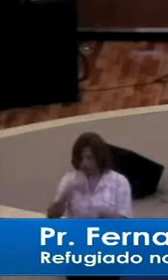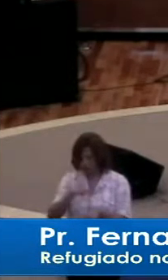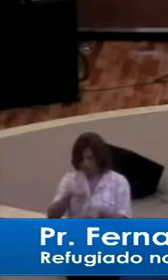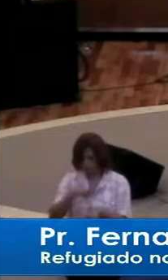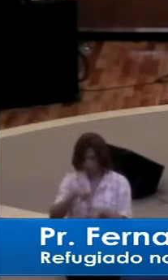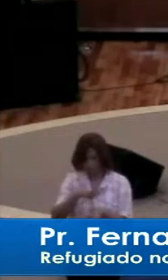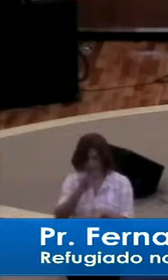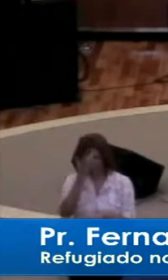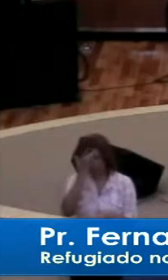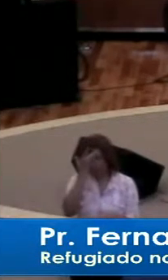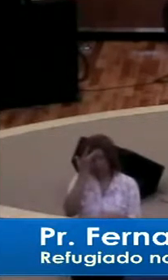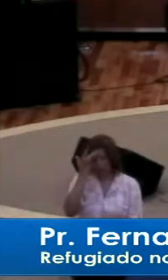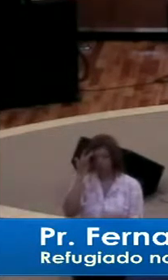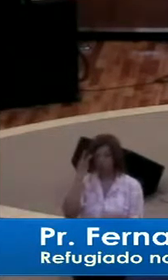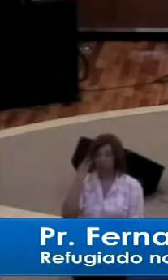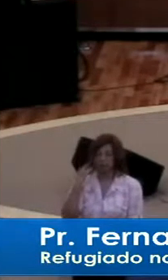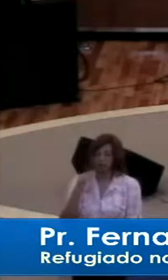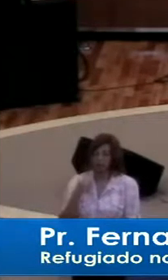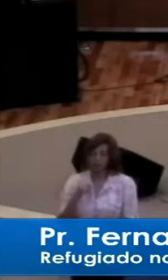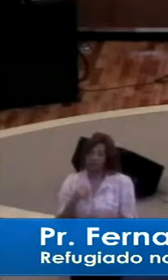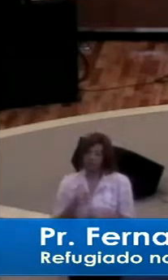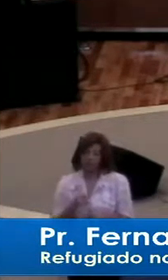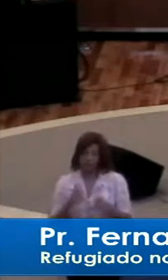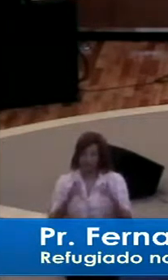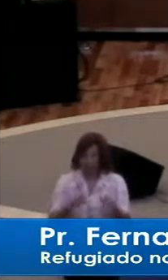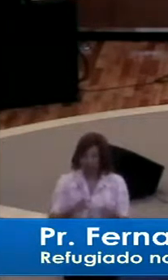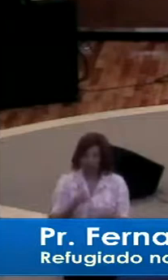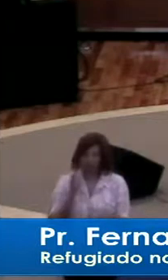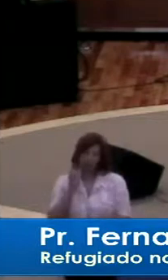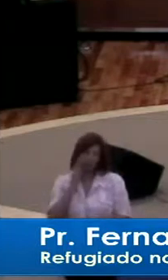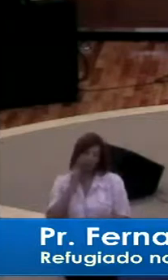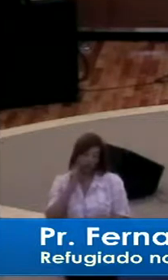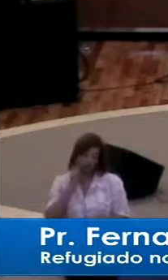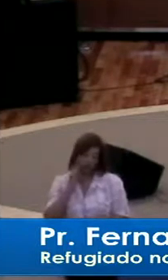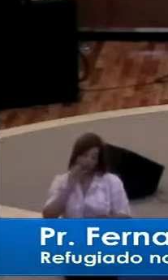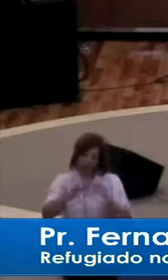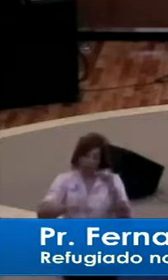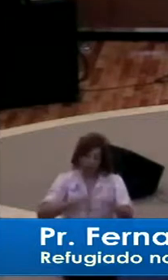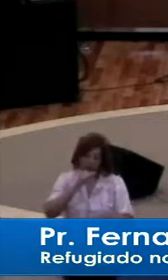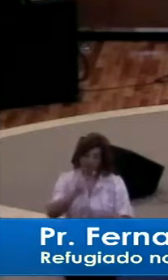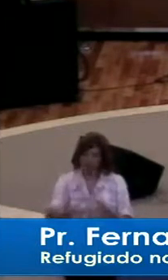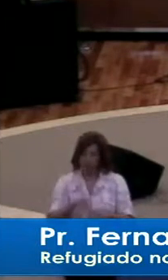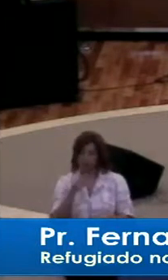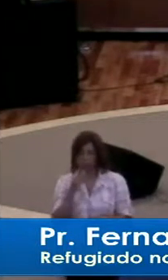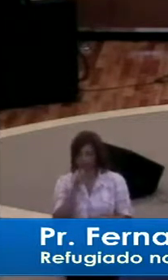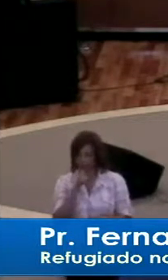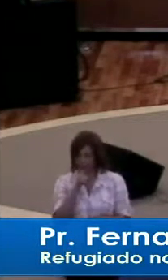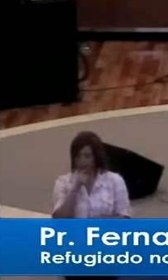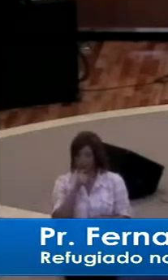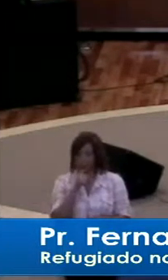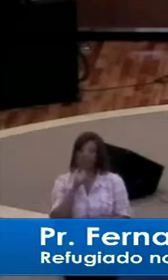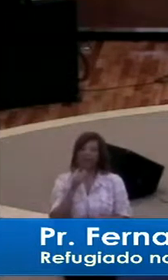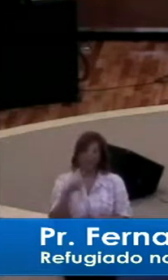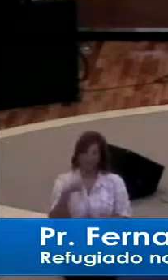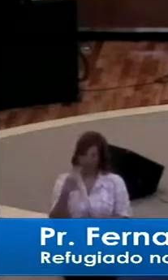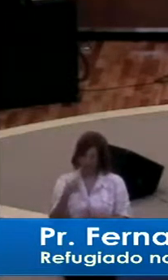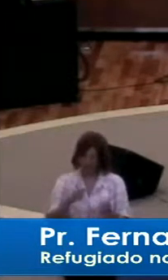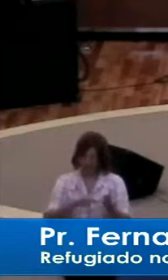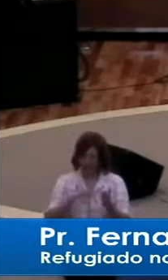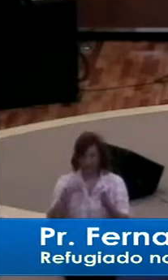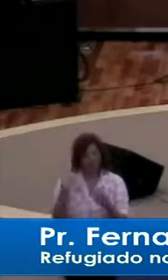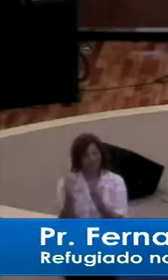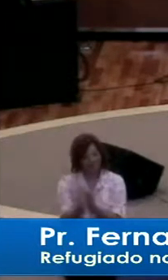sabe, a transformar água em vinho. Foi lá que ele aprendeu a multiplicar pães. Foi na Índia, ele aprendendo todo esse